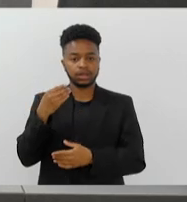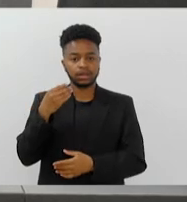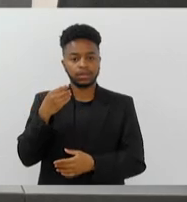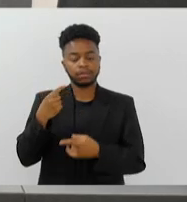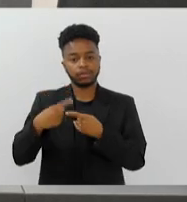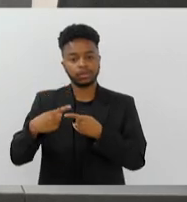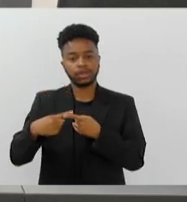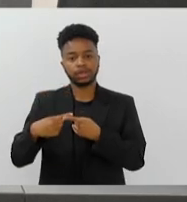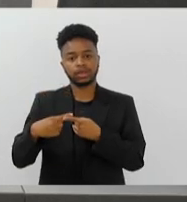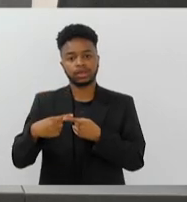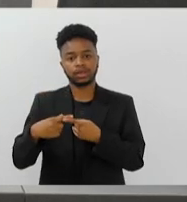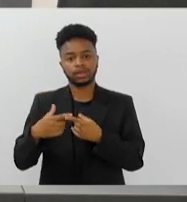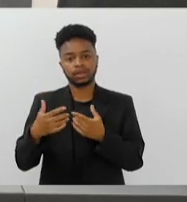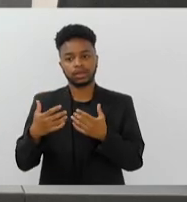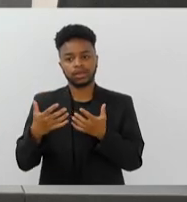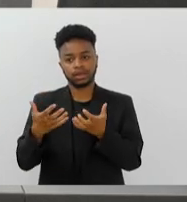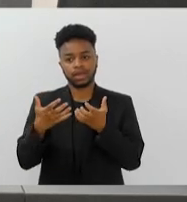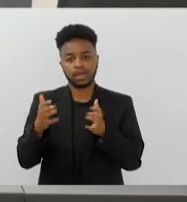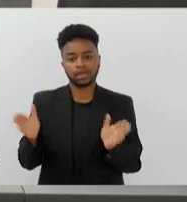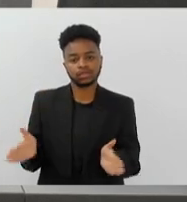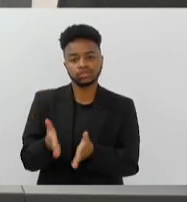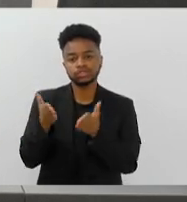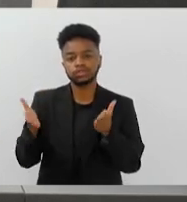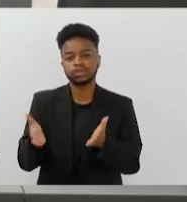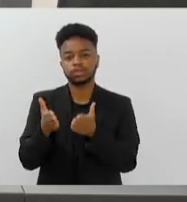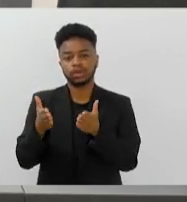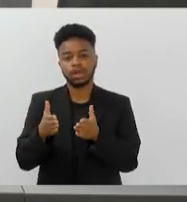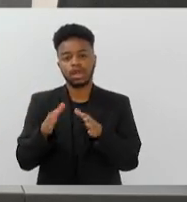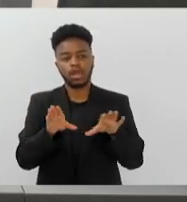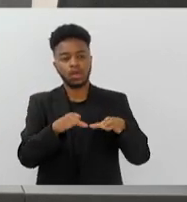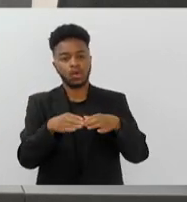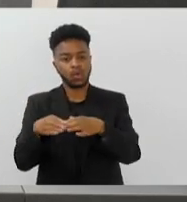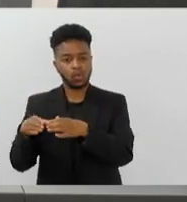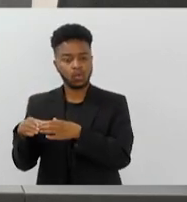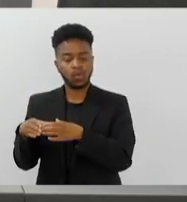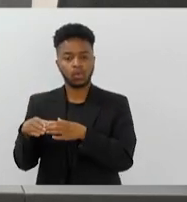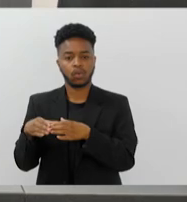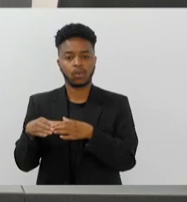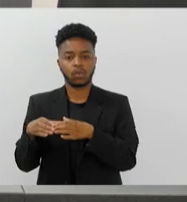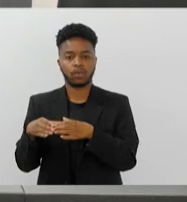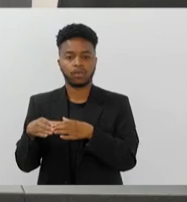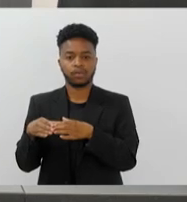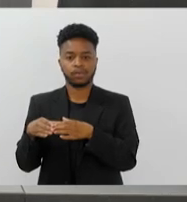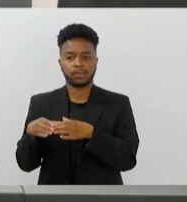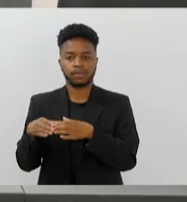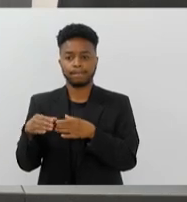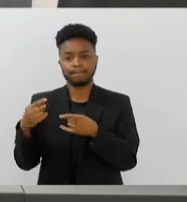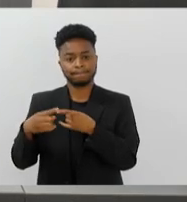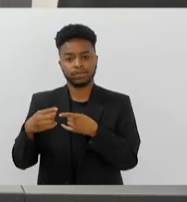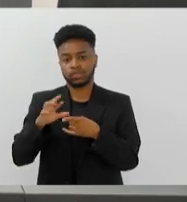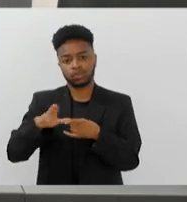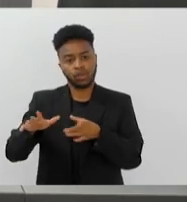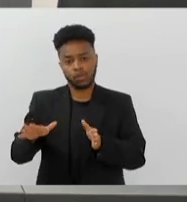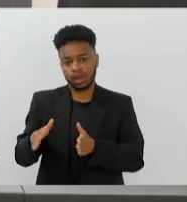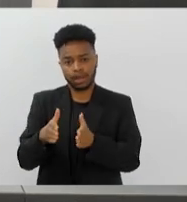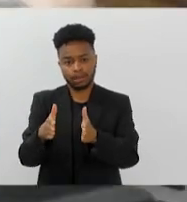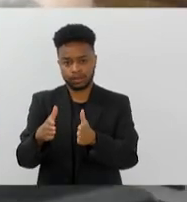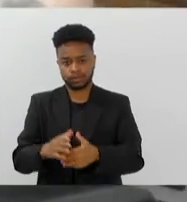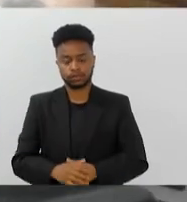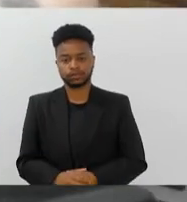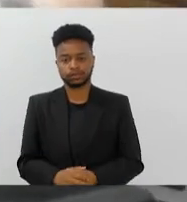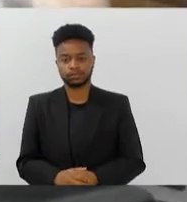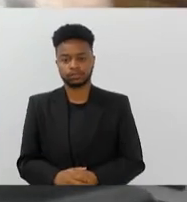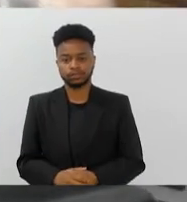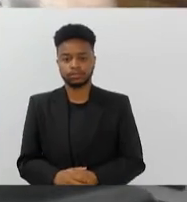querer... estimular a mesa e aos colegas de que não é o caminho. A comissão